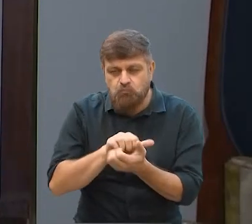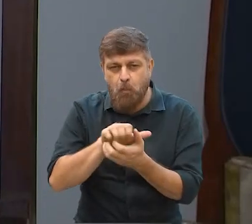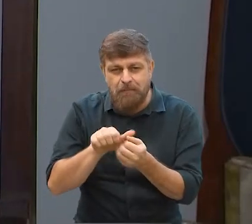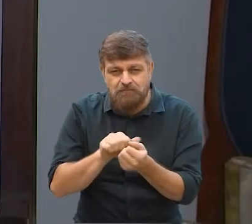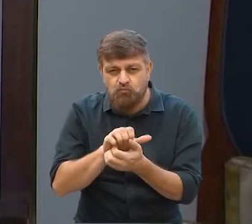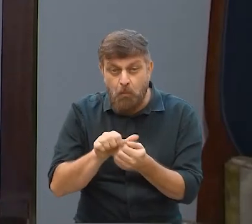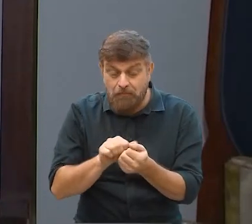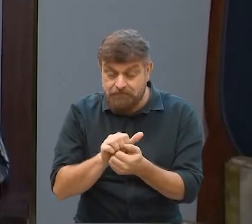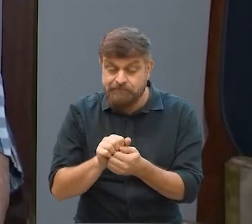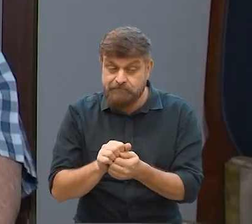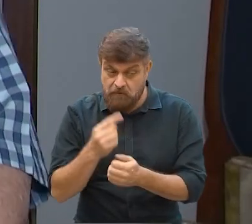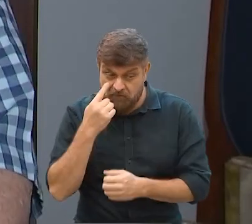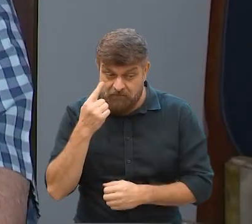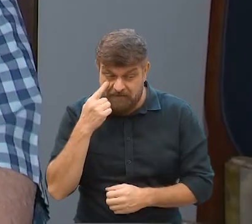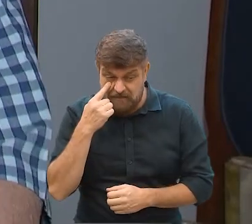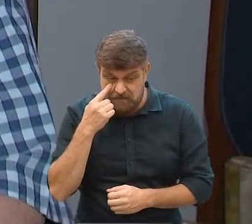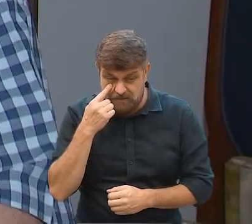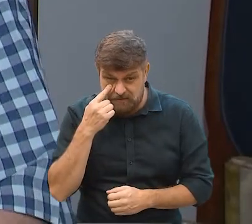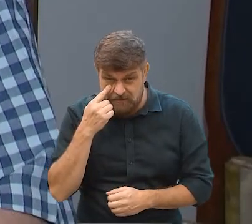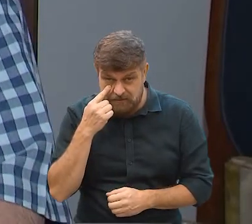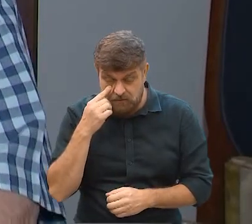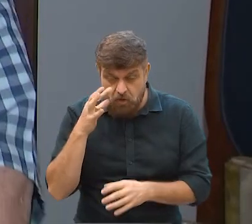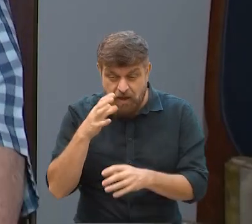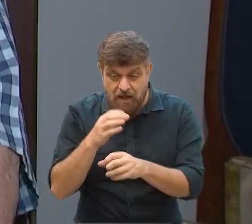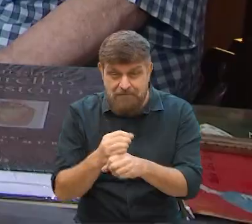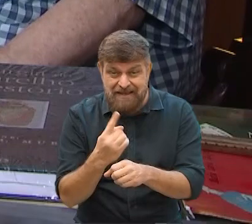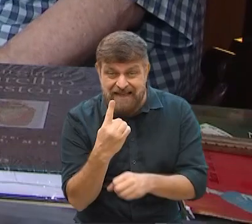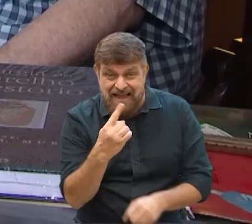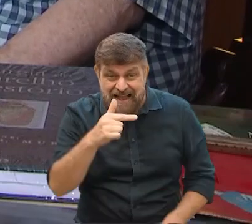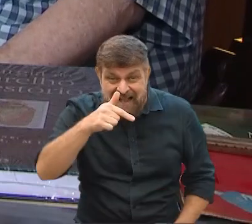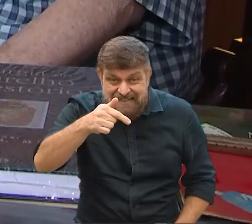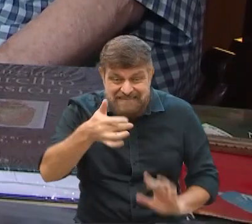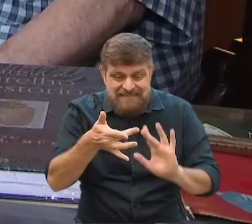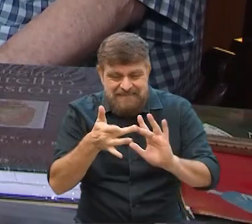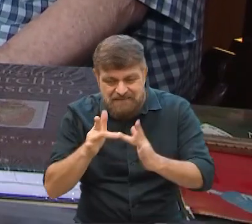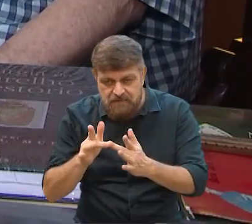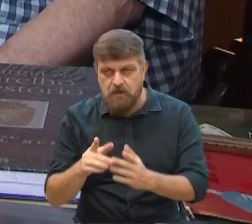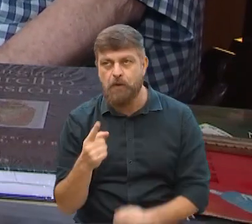por incrível que pareça, no mínimo 17 vezes. Tem que contar?